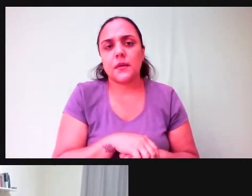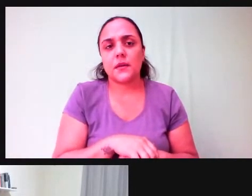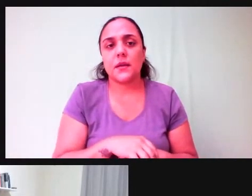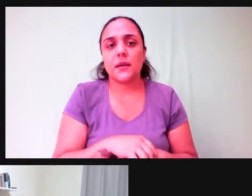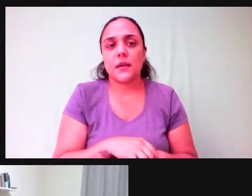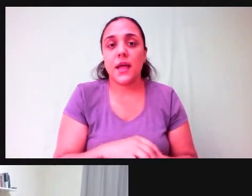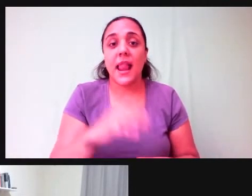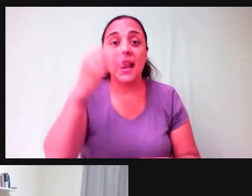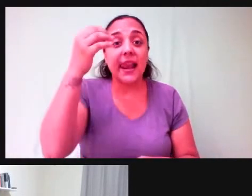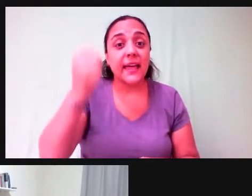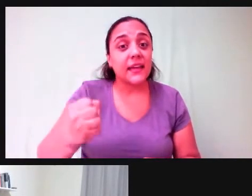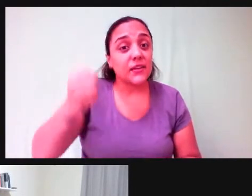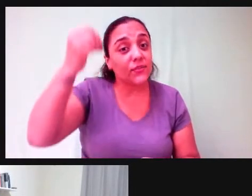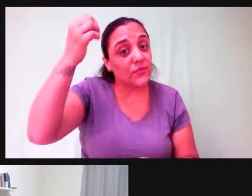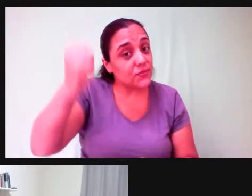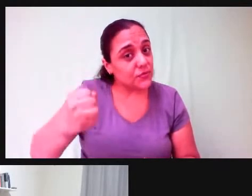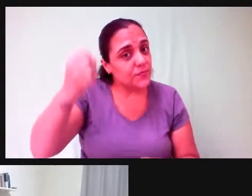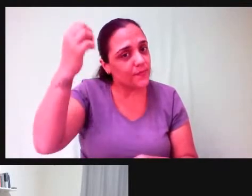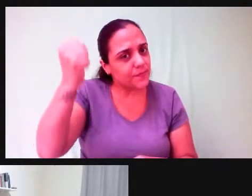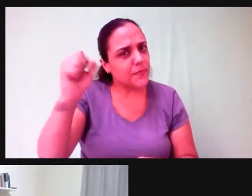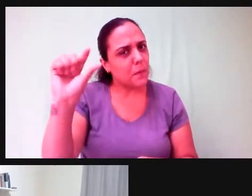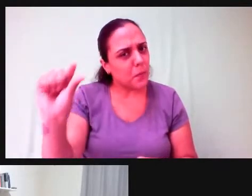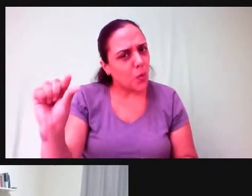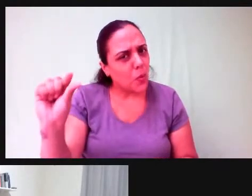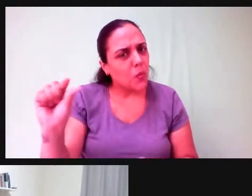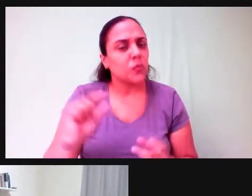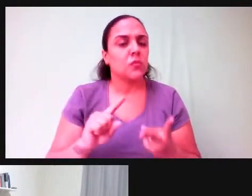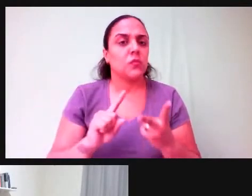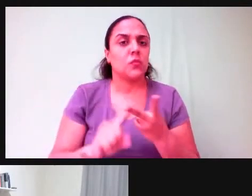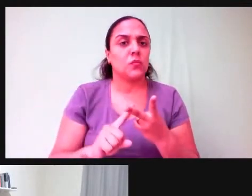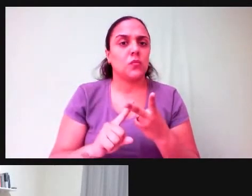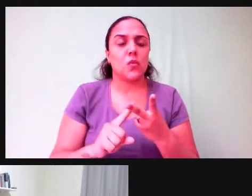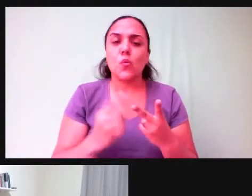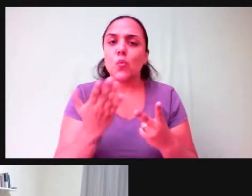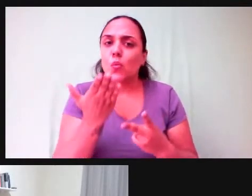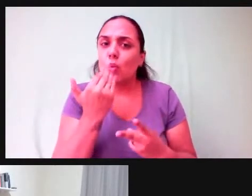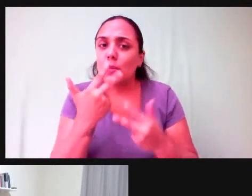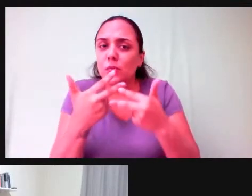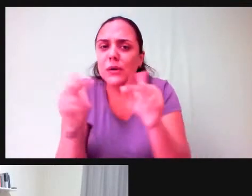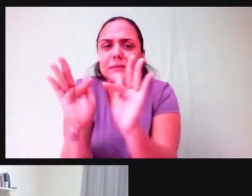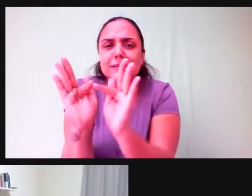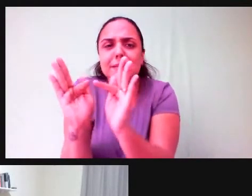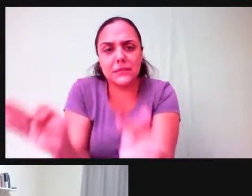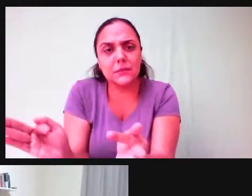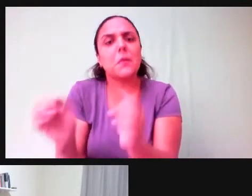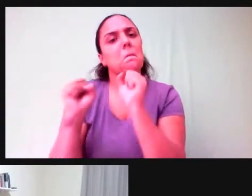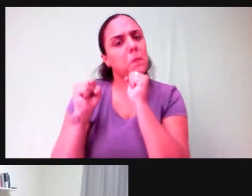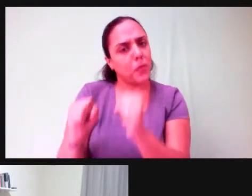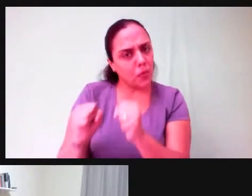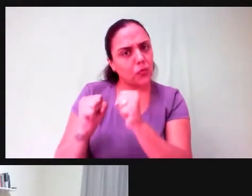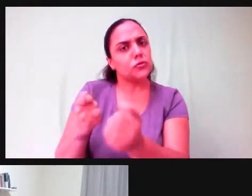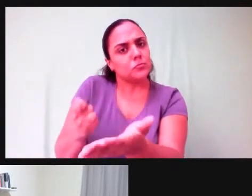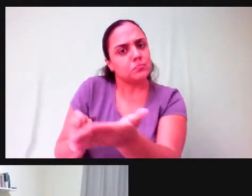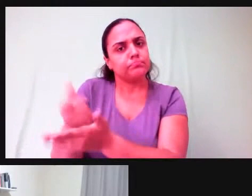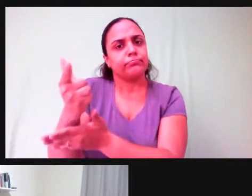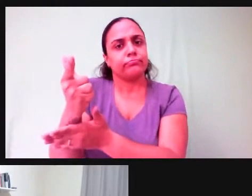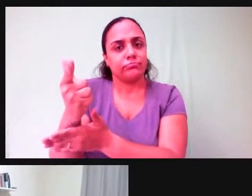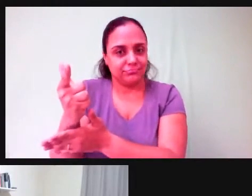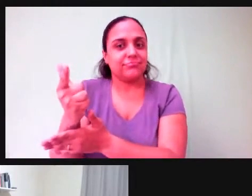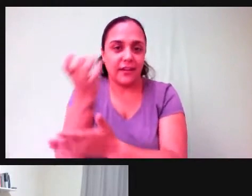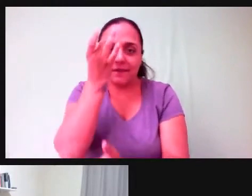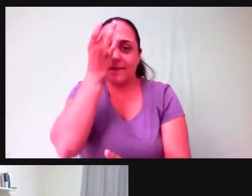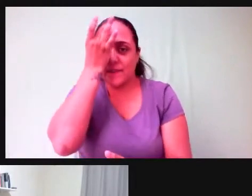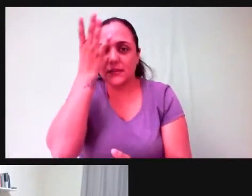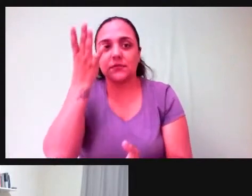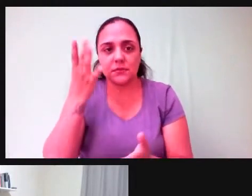leites vegetais, né? Alimentos sem glúten. Então, a gente tem um custo maior nesses produtos. E aí a gente partiria